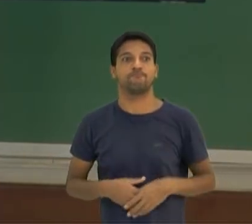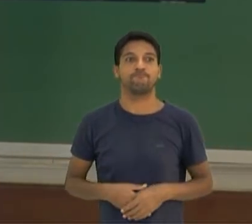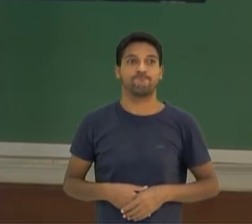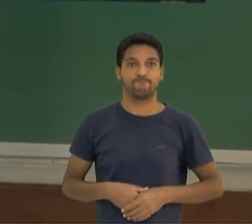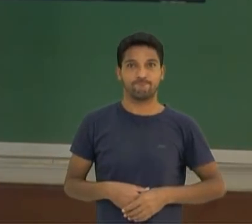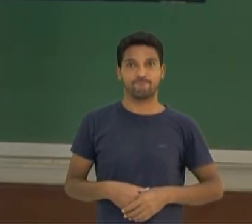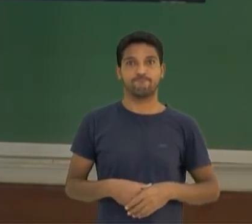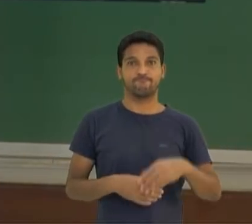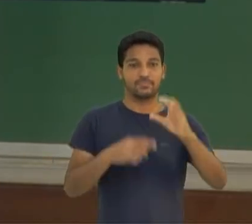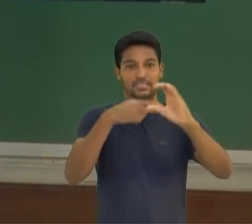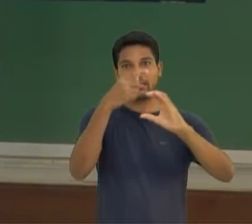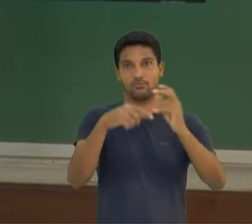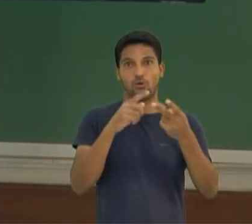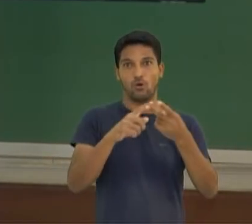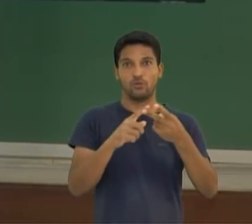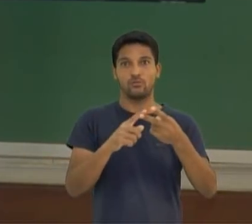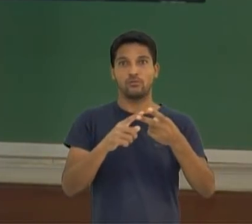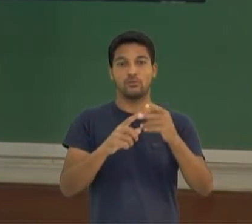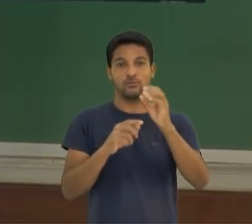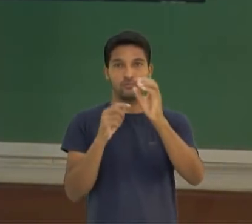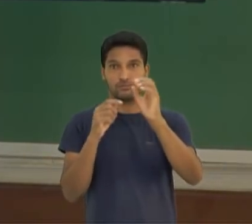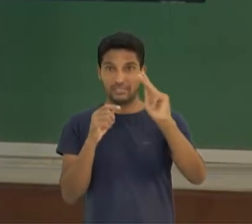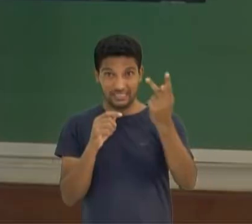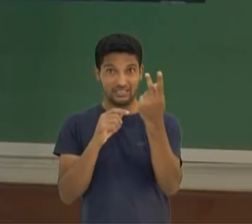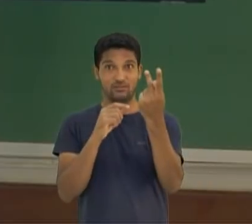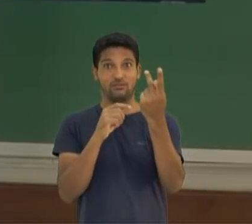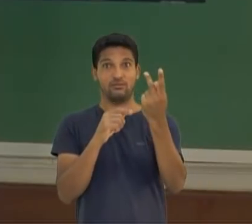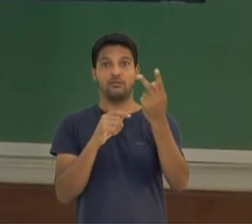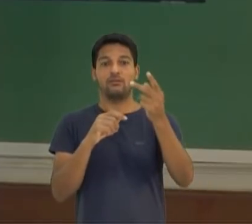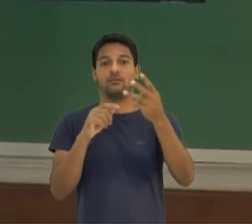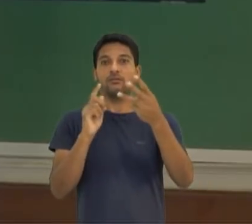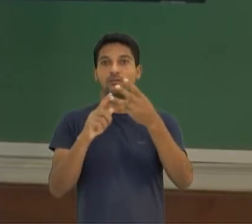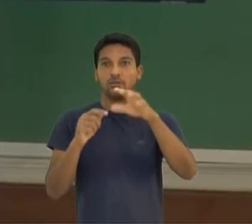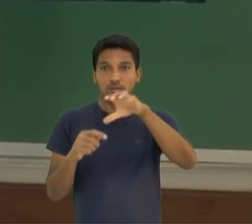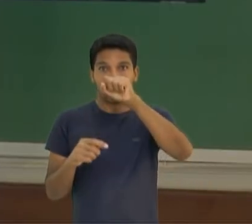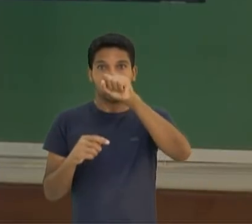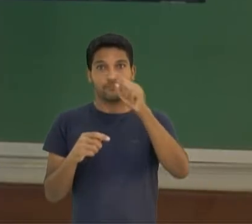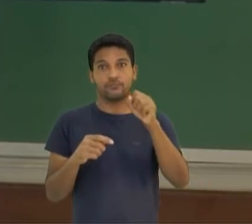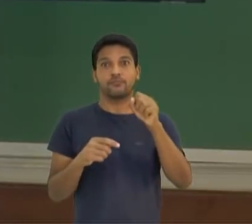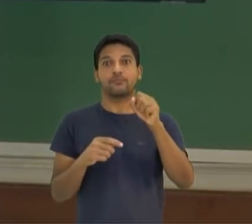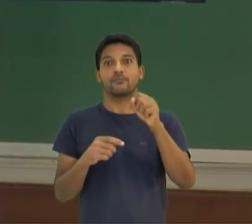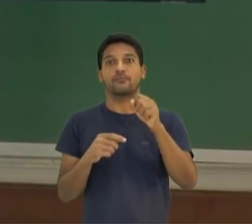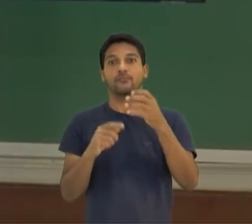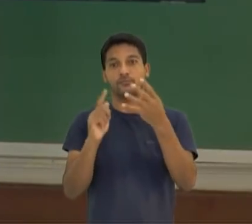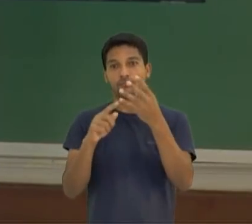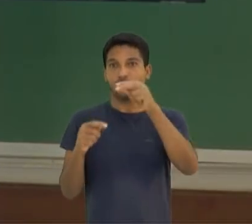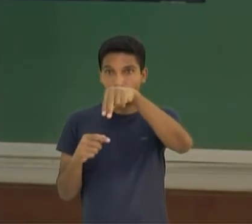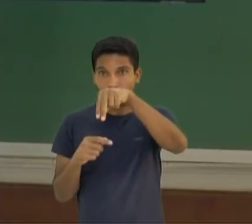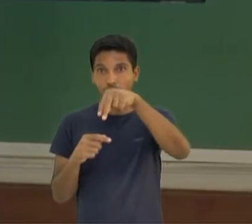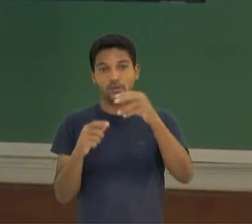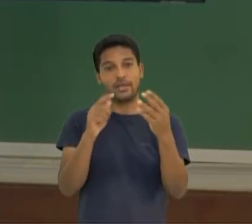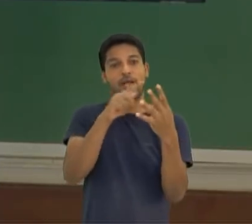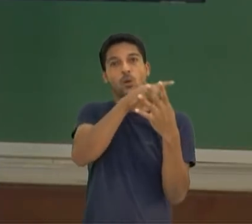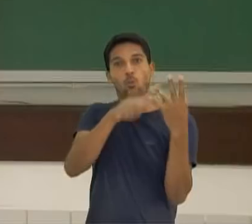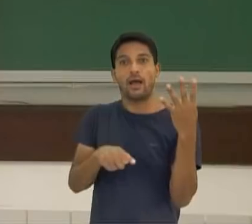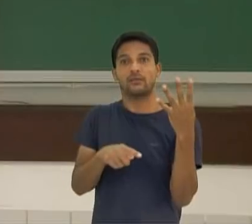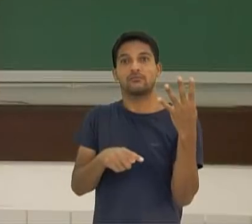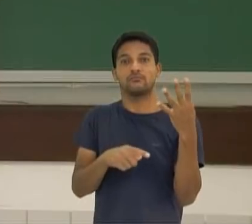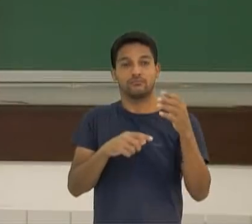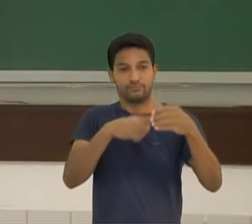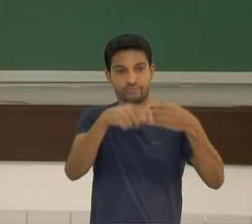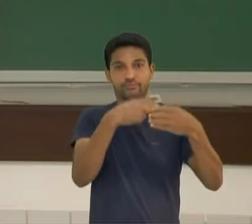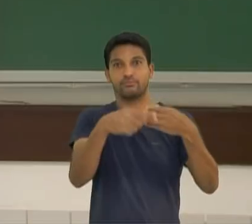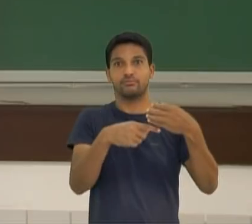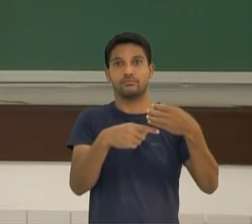e nitrogênio são os quatro elementos mais presentes aí na química orgânica. Tem aí também enxofre, né?